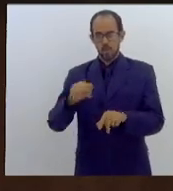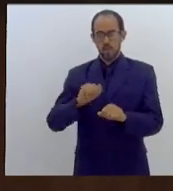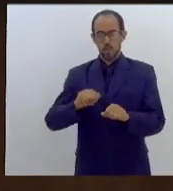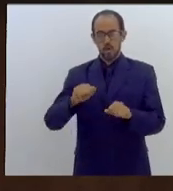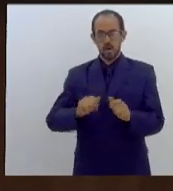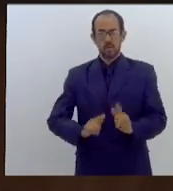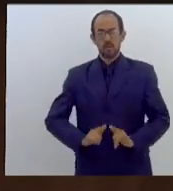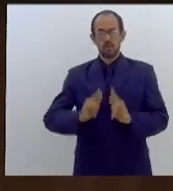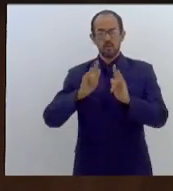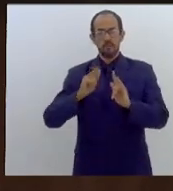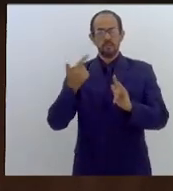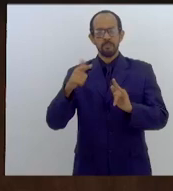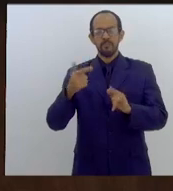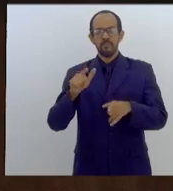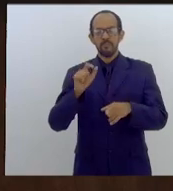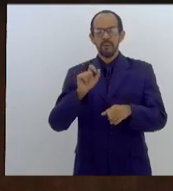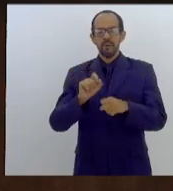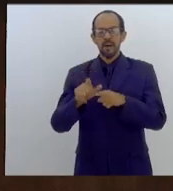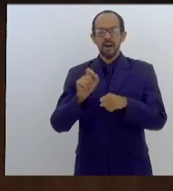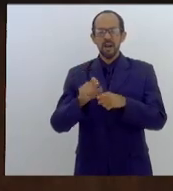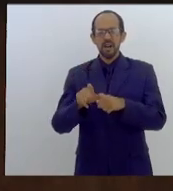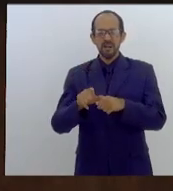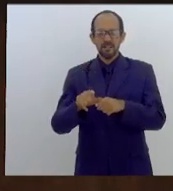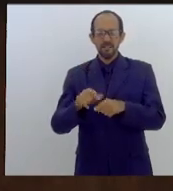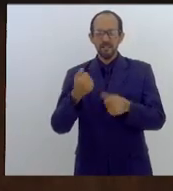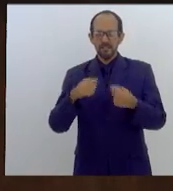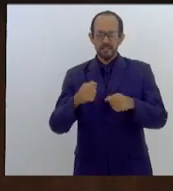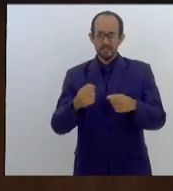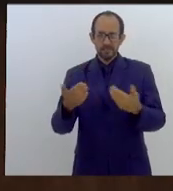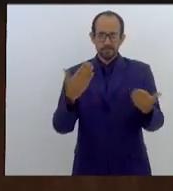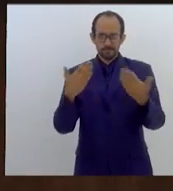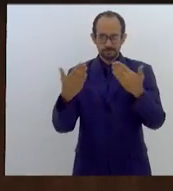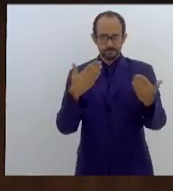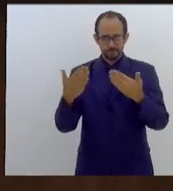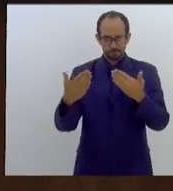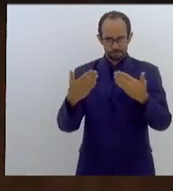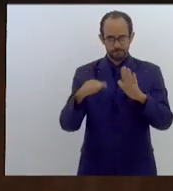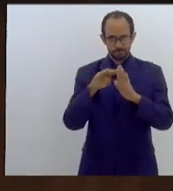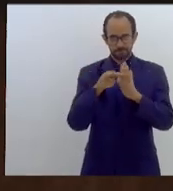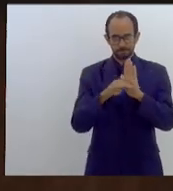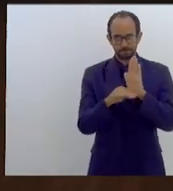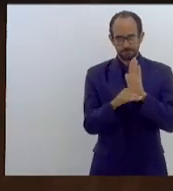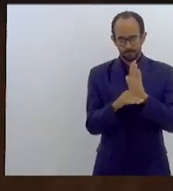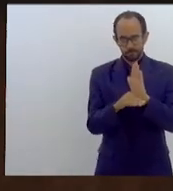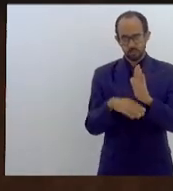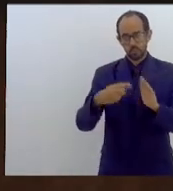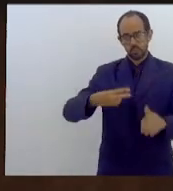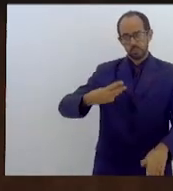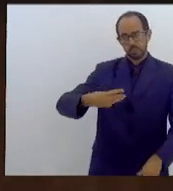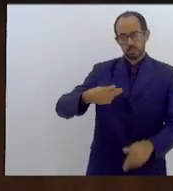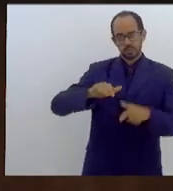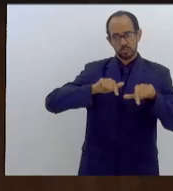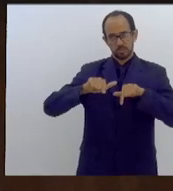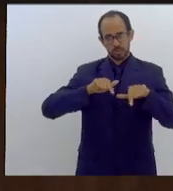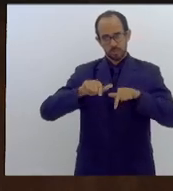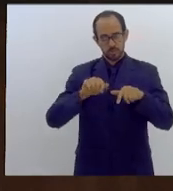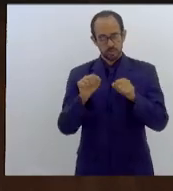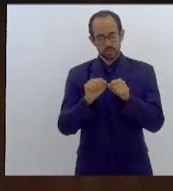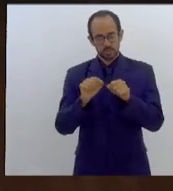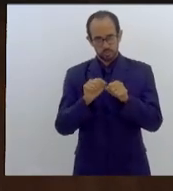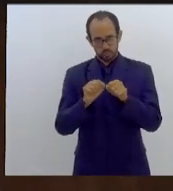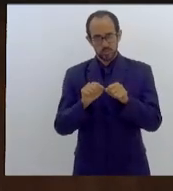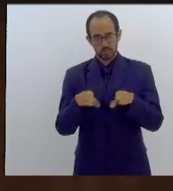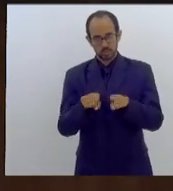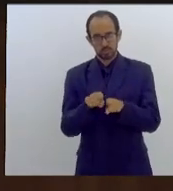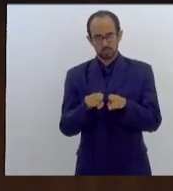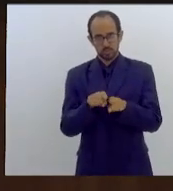têm rentabilidade. Tem que cruzar as duas relações. Tem um terceiro trabalho que foi desenvolvido com